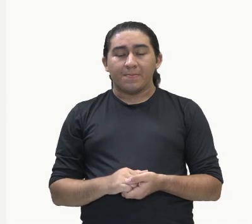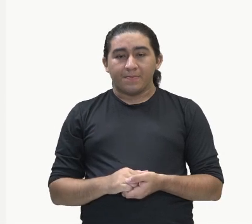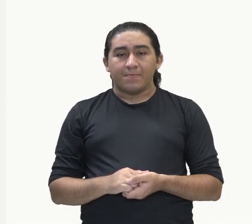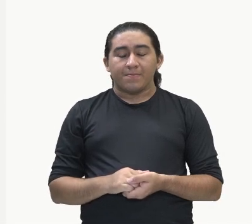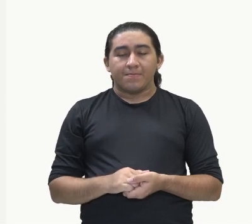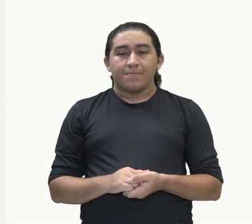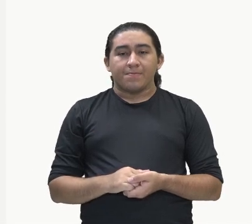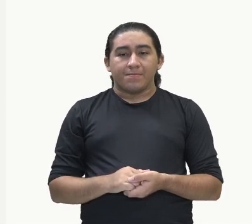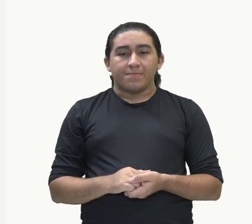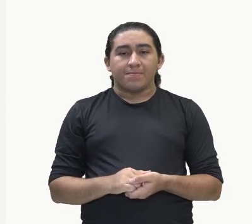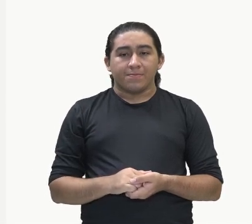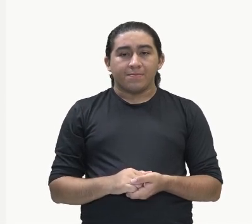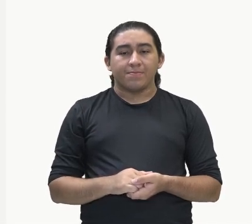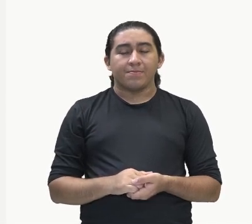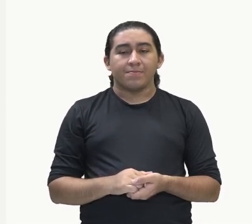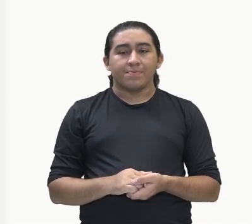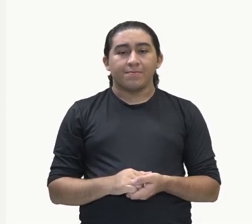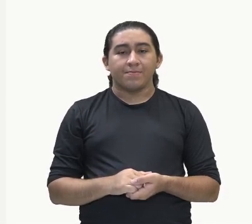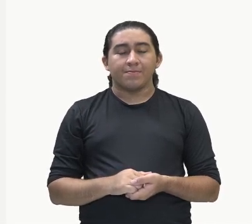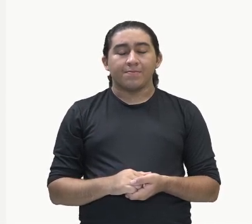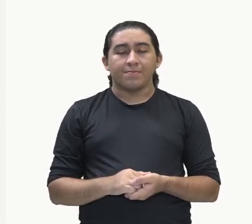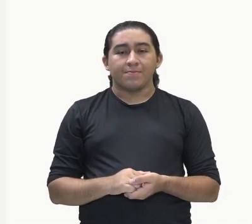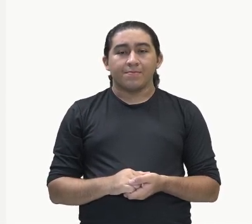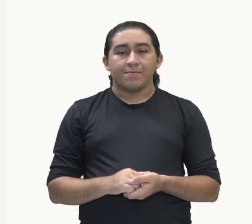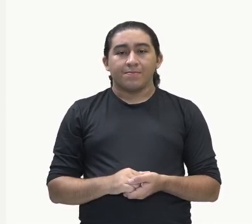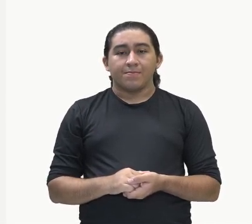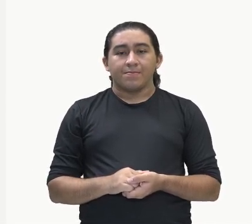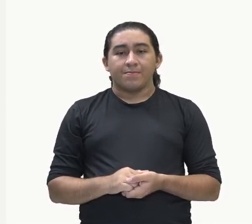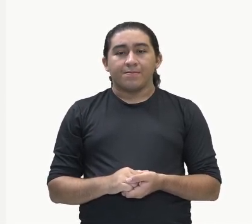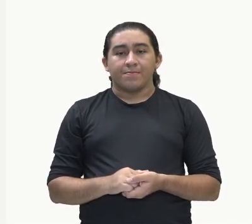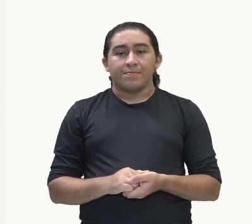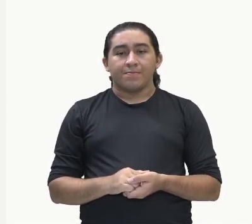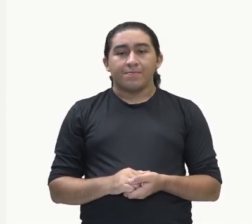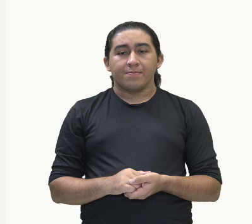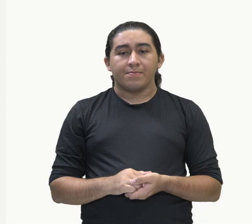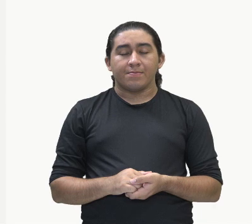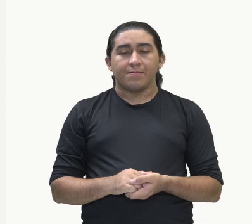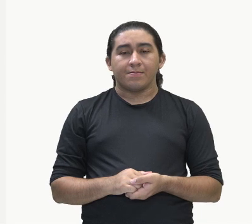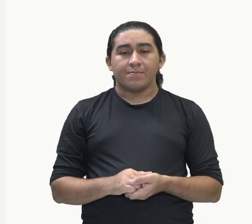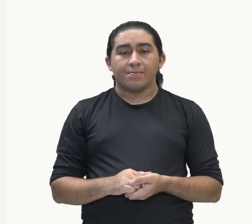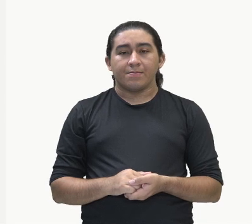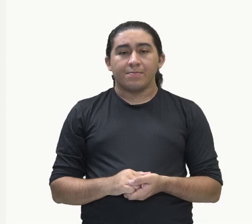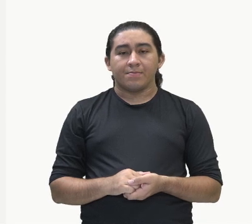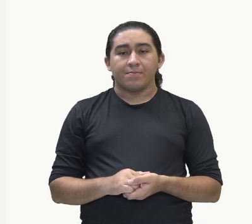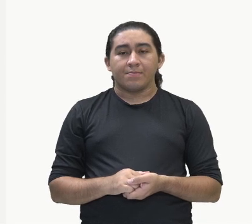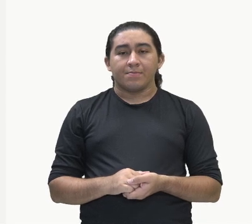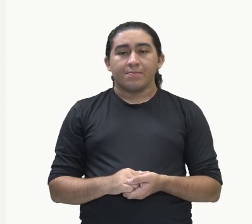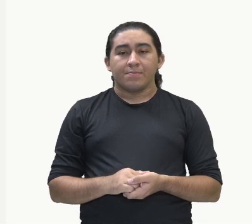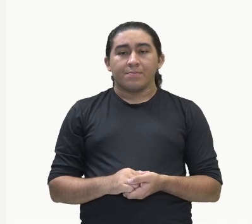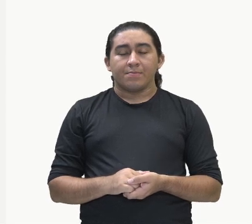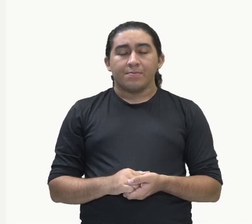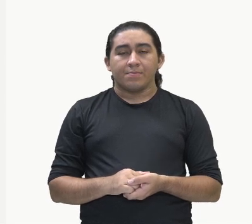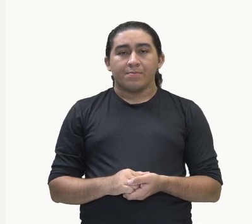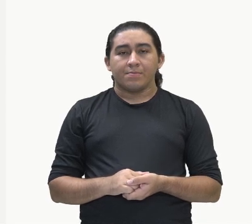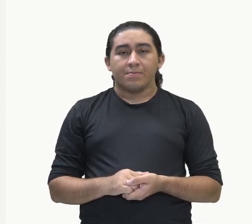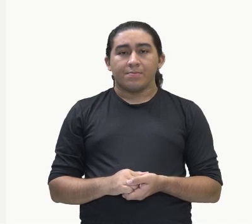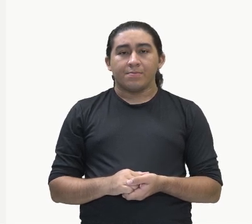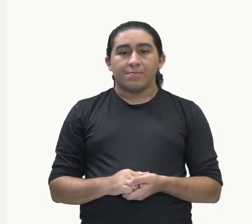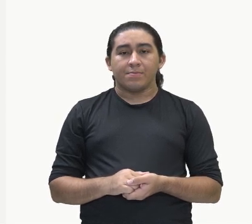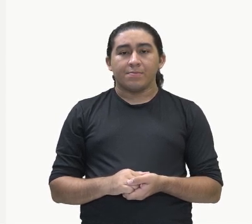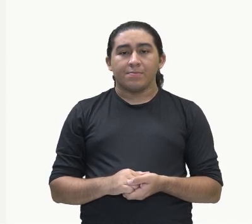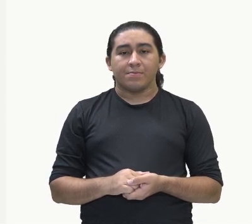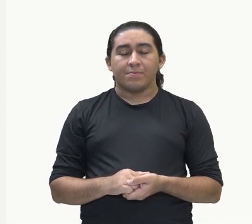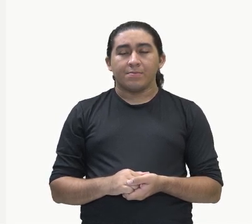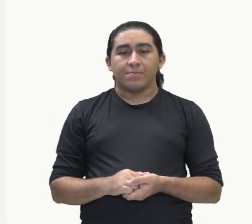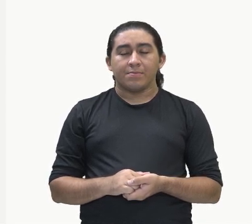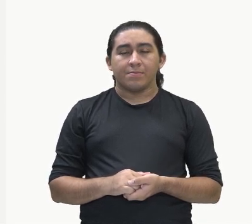são gigantes gentis, reconhecido por sua inteligência. Strong social bonds, né, sua